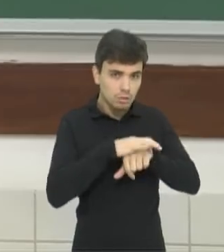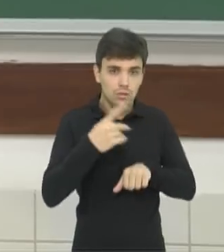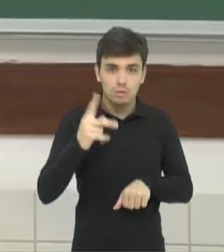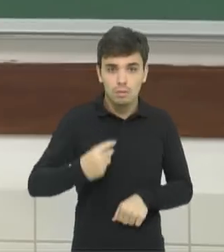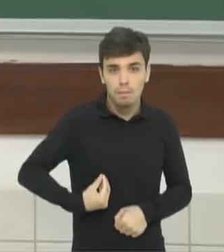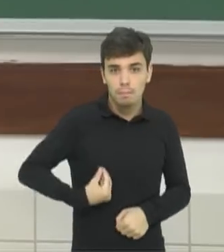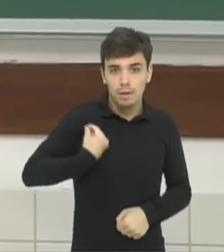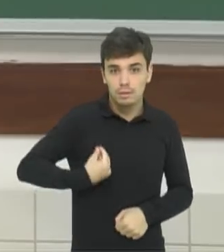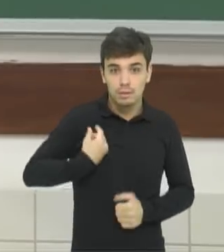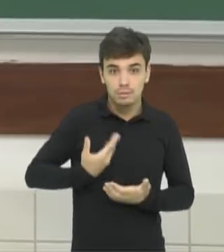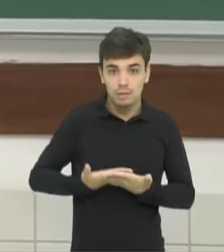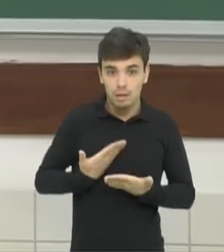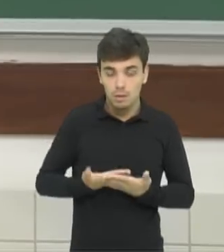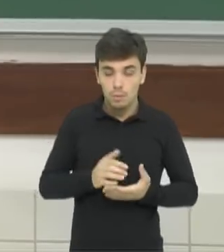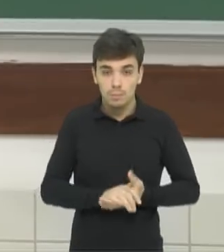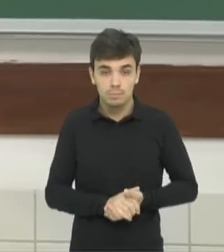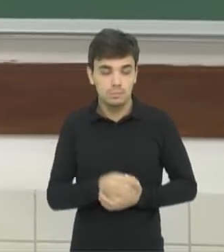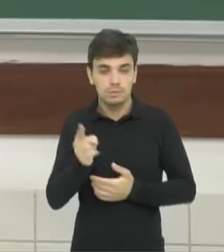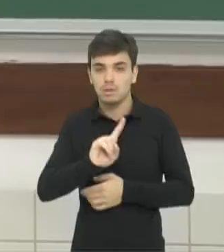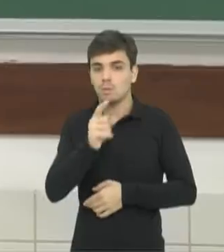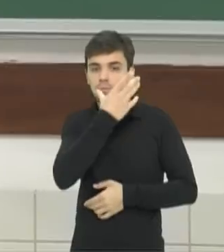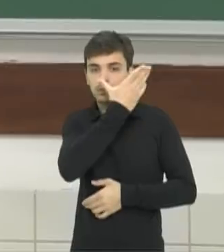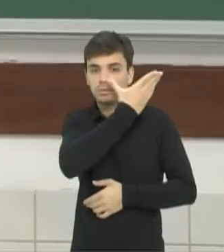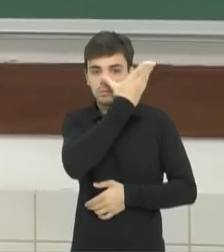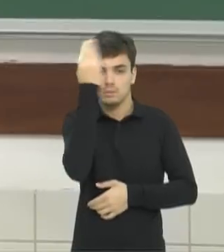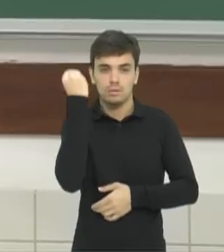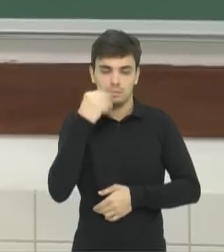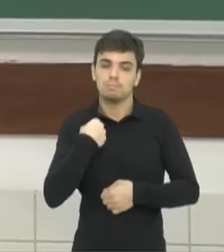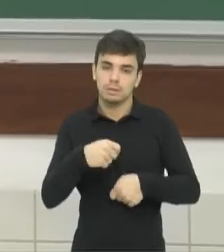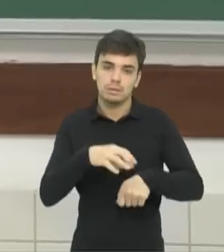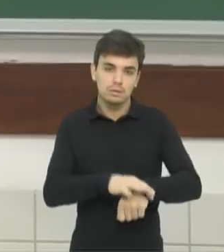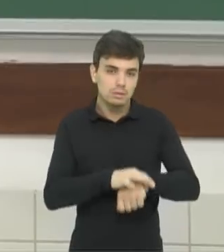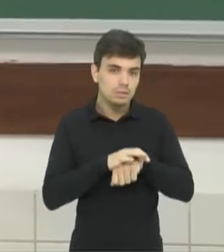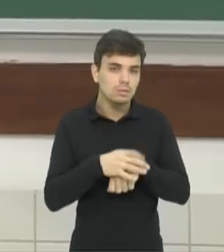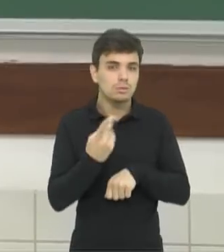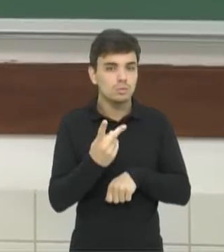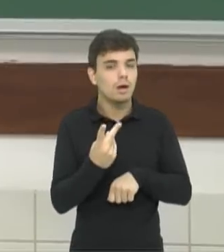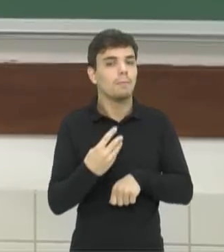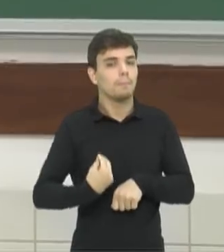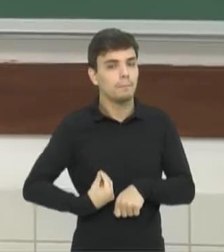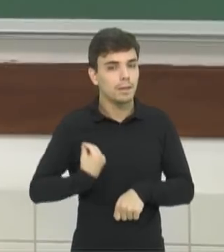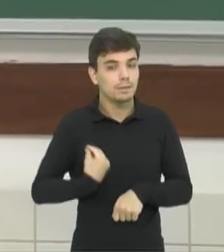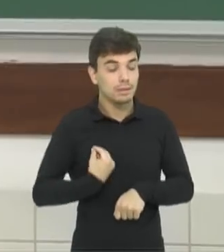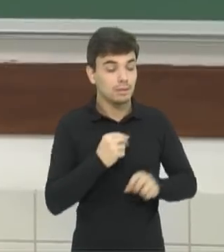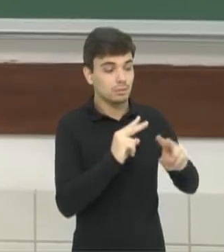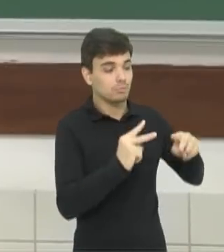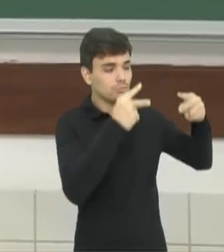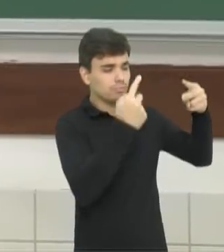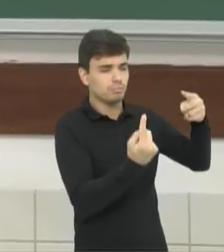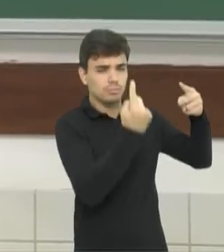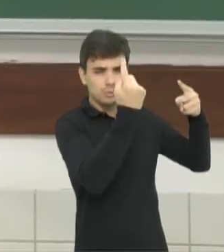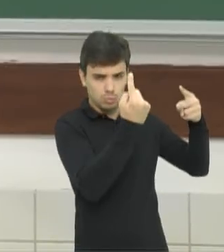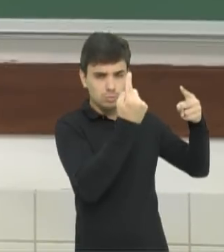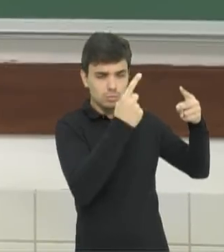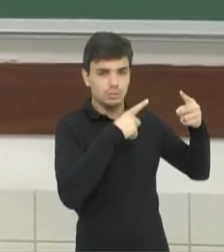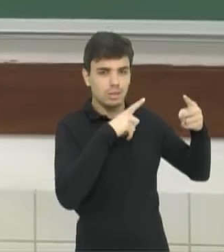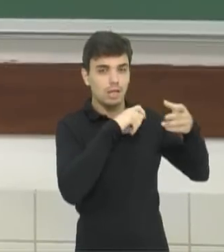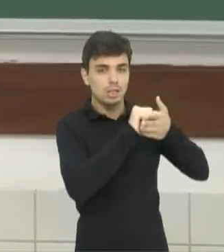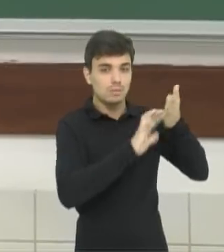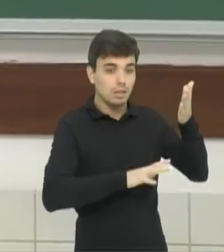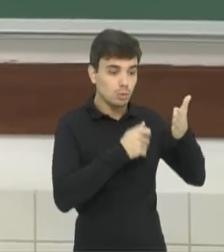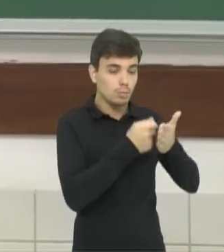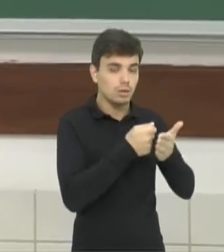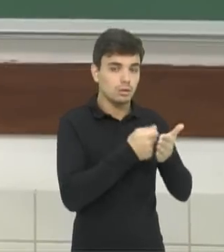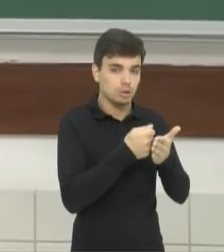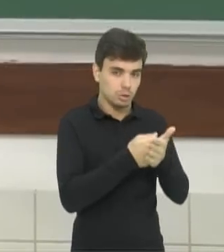sua presença na aula? Não esqueçam, pessoal, tem que marcar lá. Opção número 1, no mural, atividades obrigatórias,